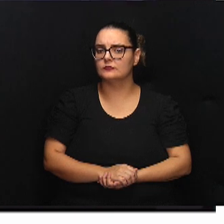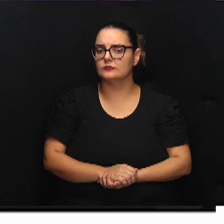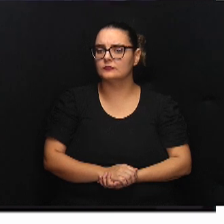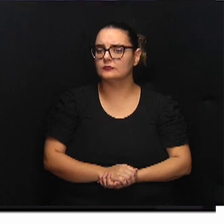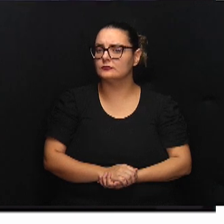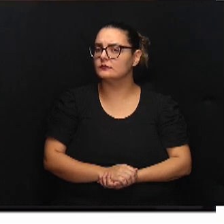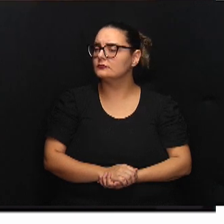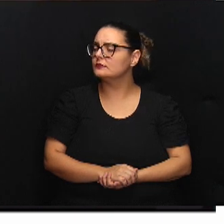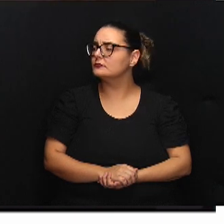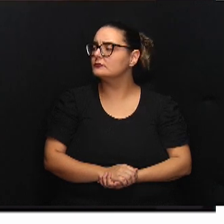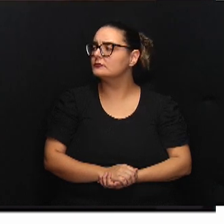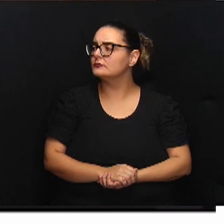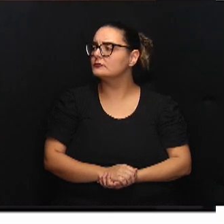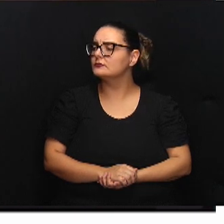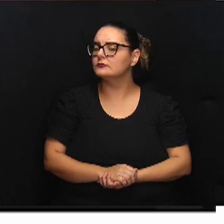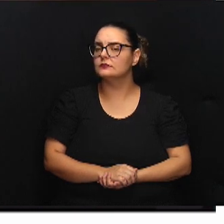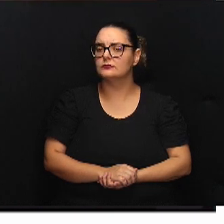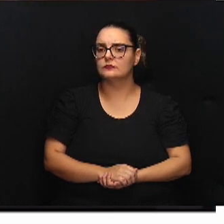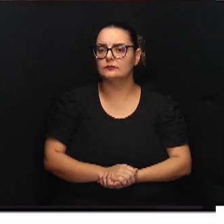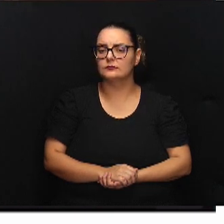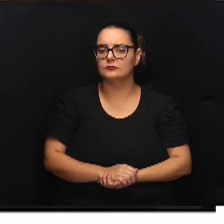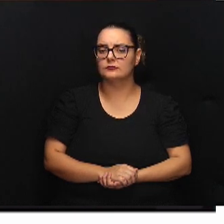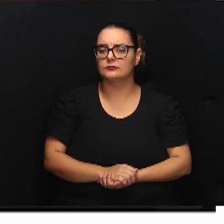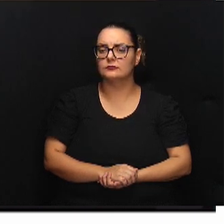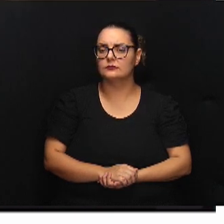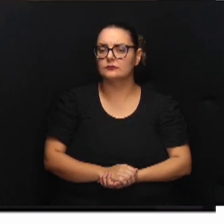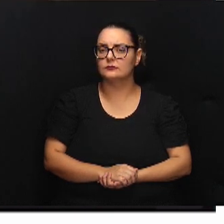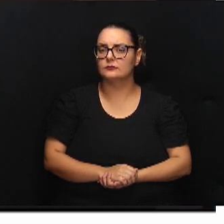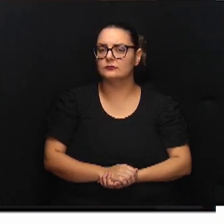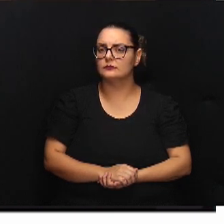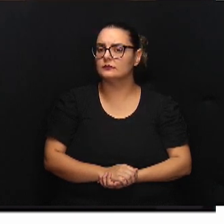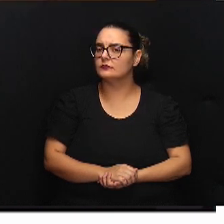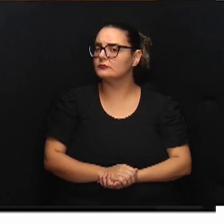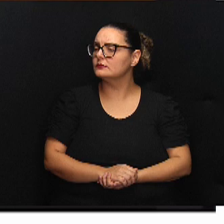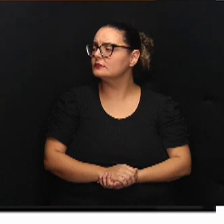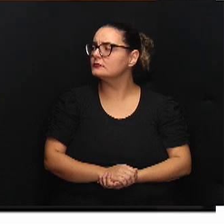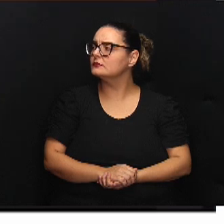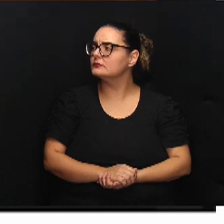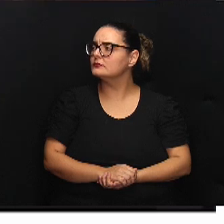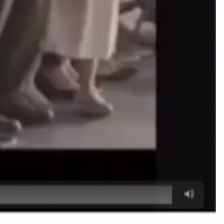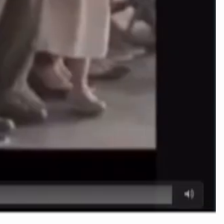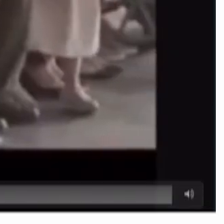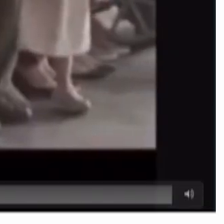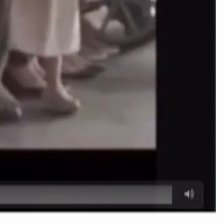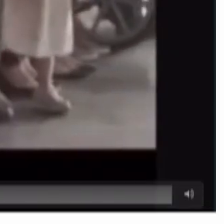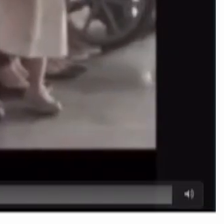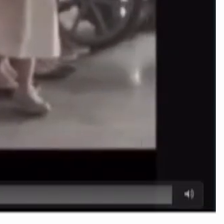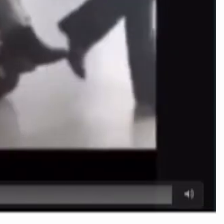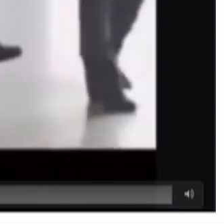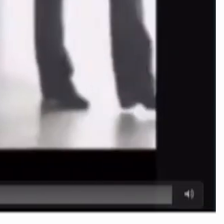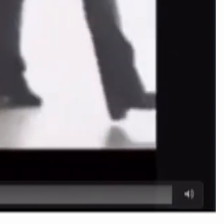assim, mais ou menos. Questão não de peso, mas talvez de sedentarismo.